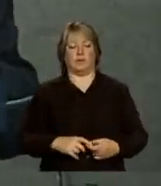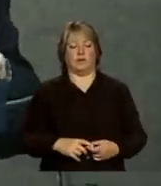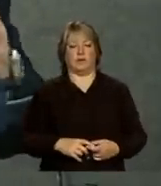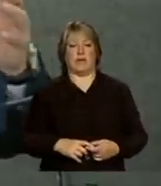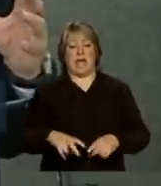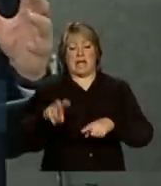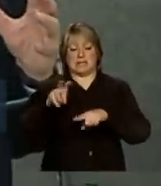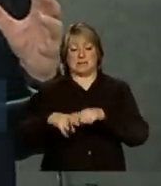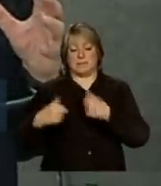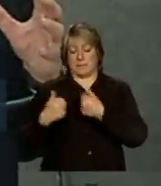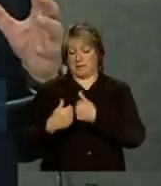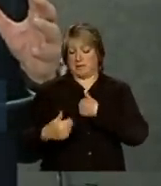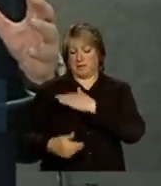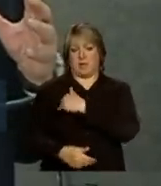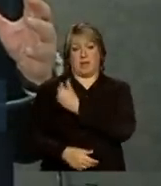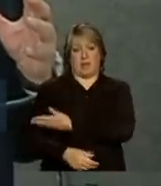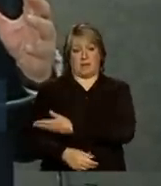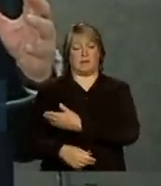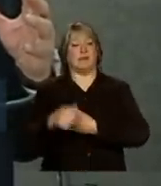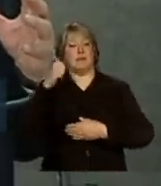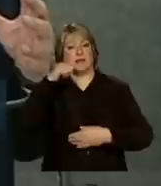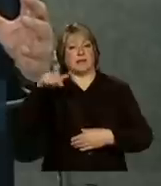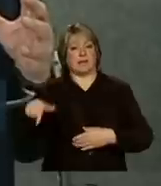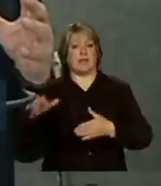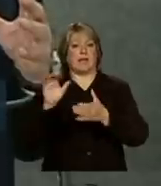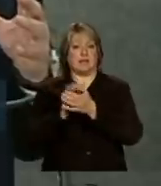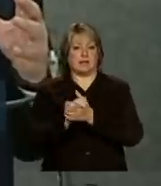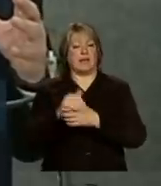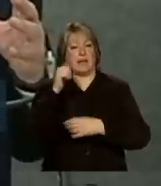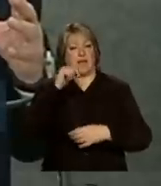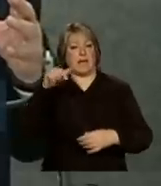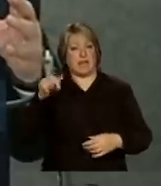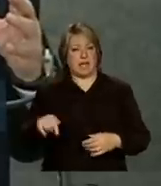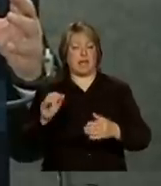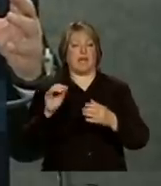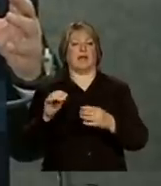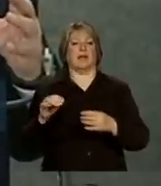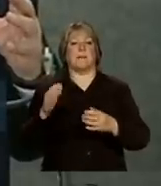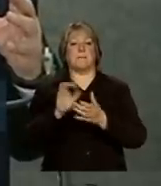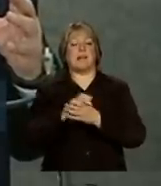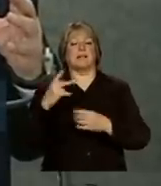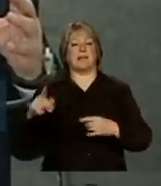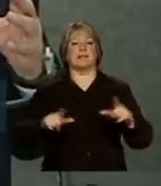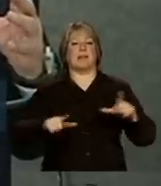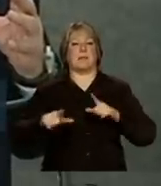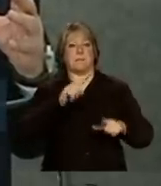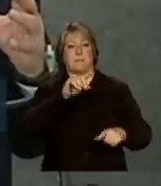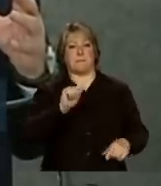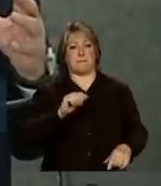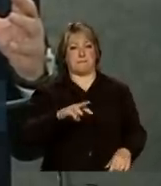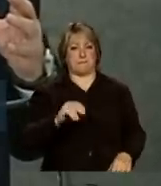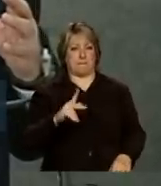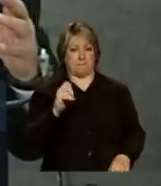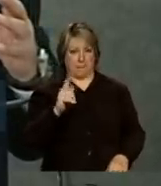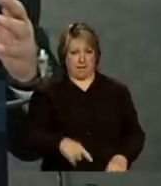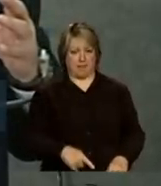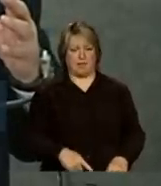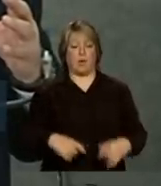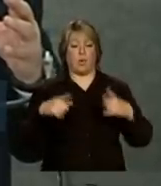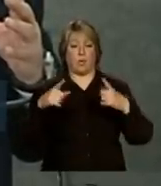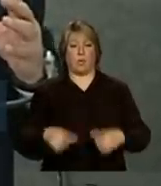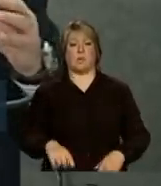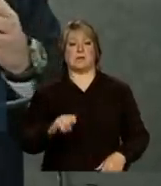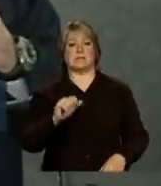meu lado uma moça casada e o marido dela é funcionário no Amapá Tá certo em Santa Cruz do